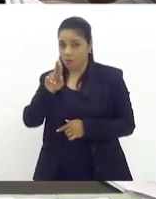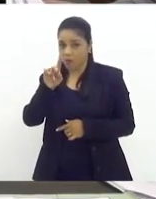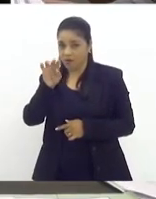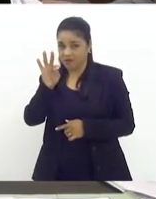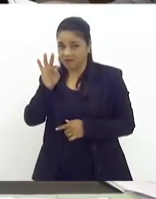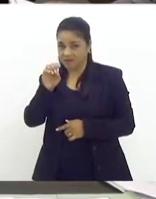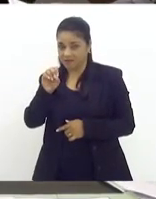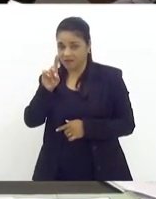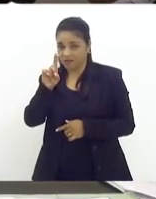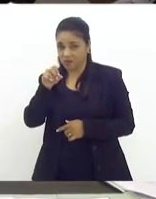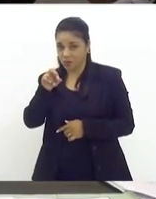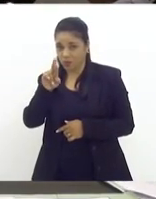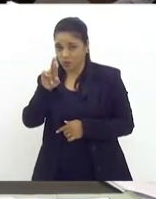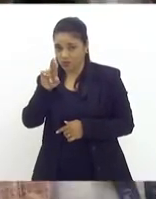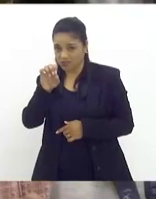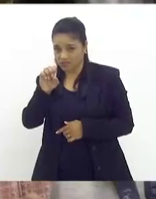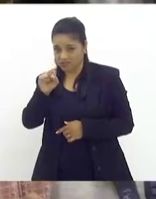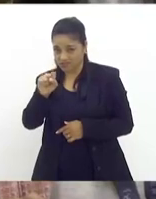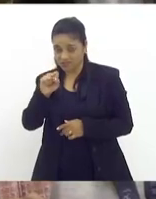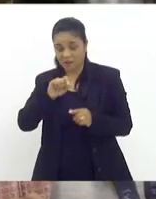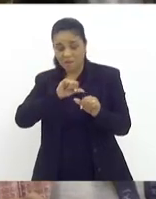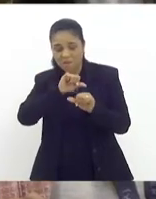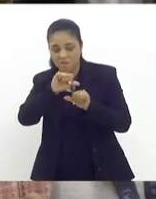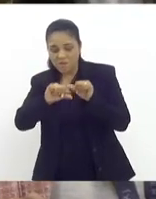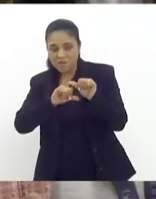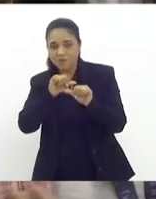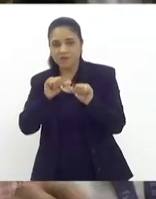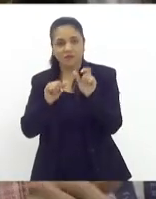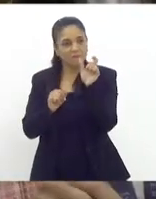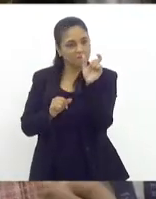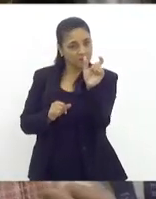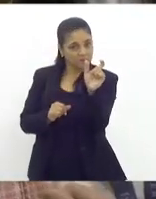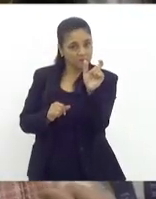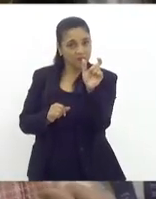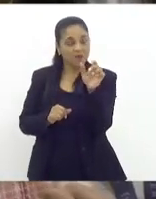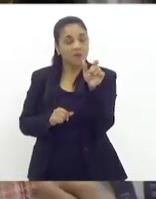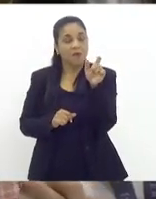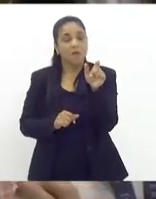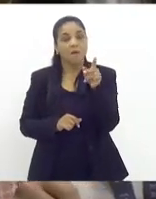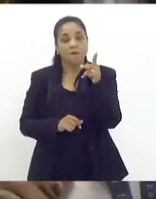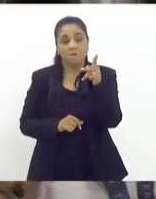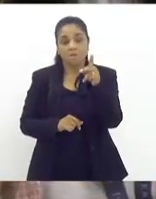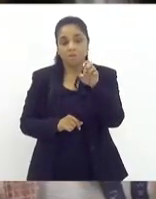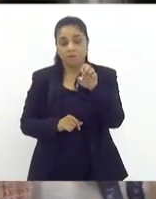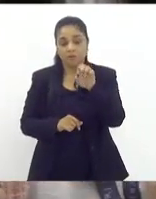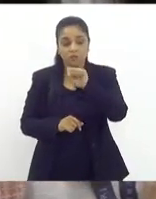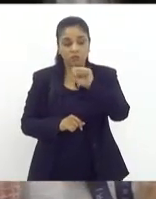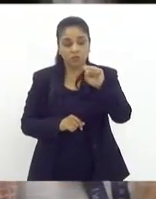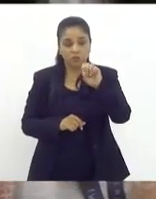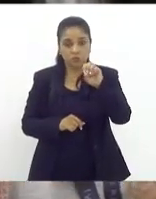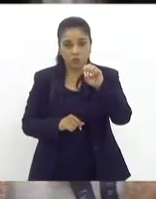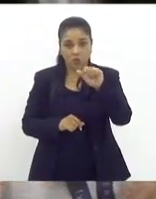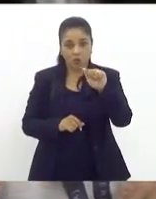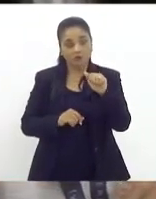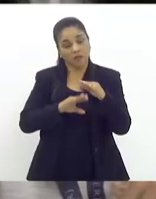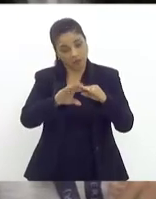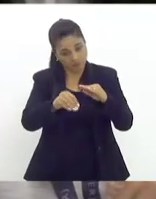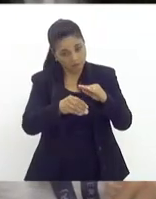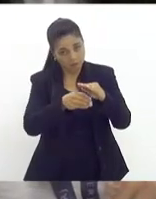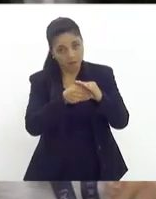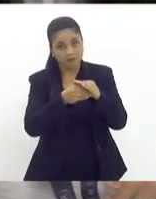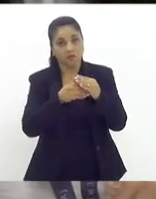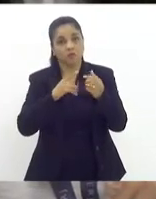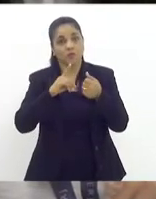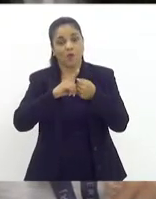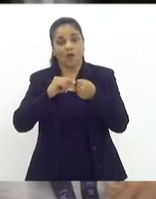né? Na palavra número 2? Isso, na... Tanto na emenda quanto no artigo 1º.